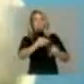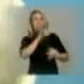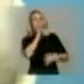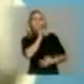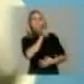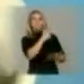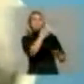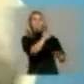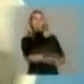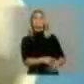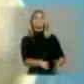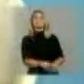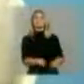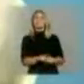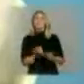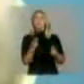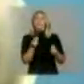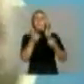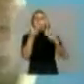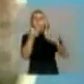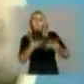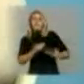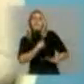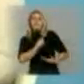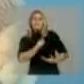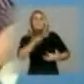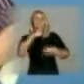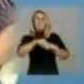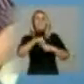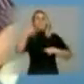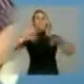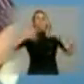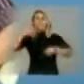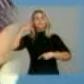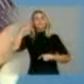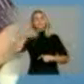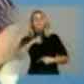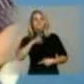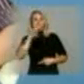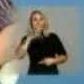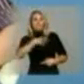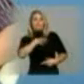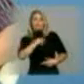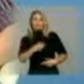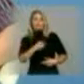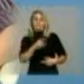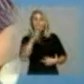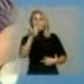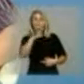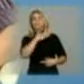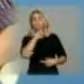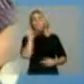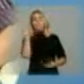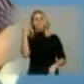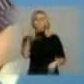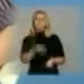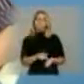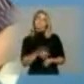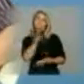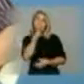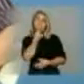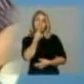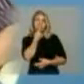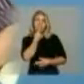comentasse um muito. pouco a respeito da atuação dela como parlamentar. Ela teve 5 filhos e os 5 faleceram, né? Infelizmente. E ela